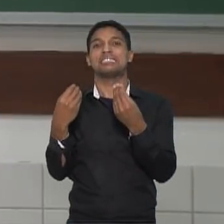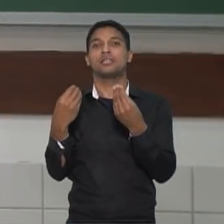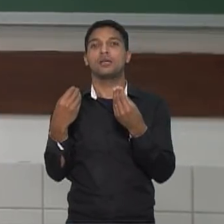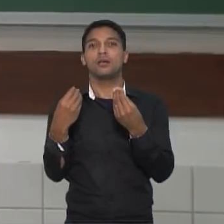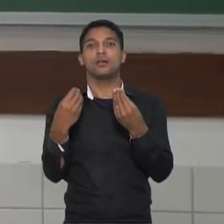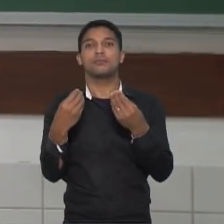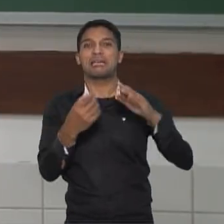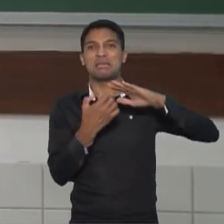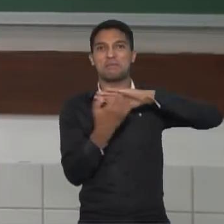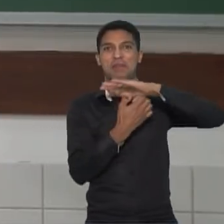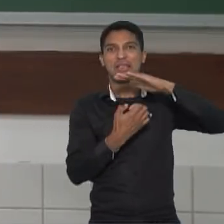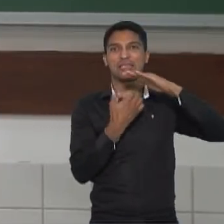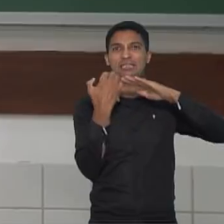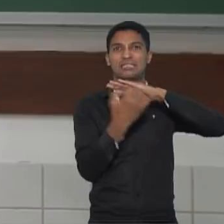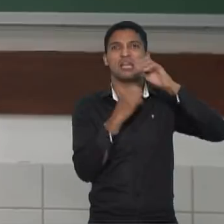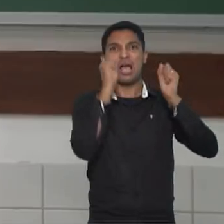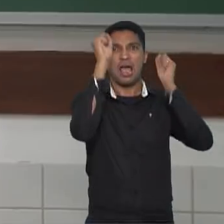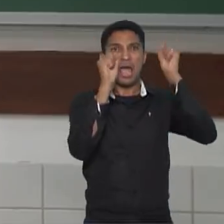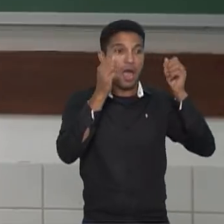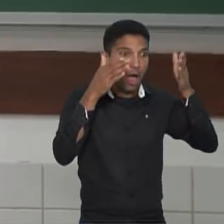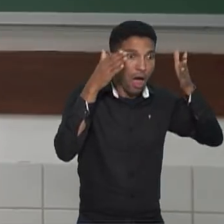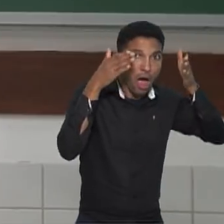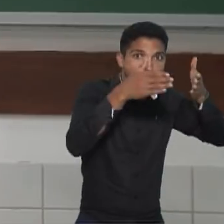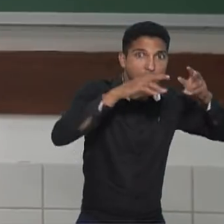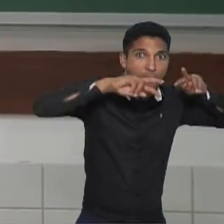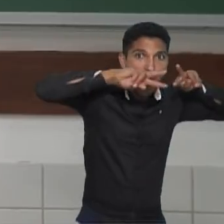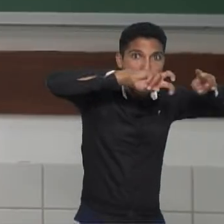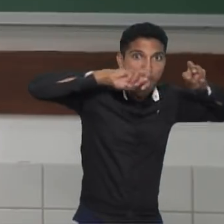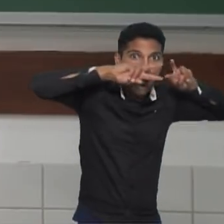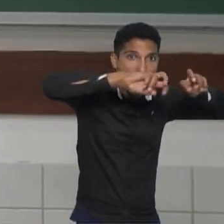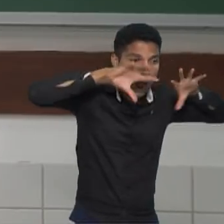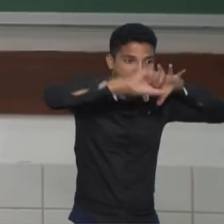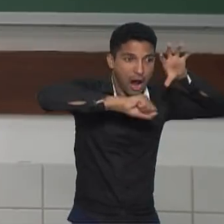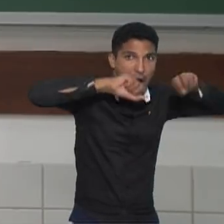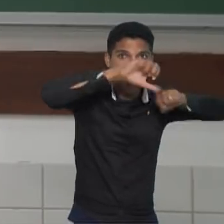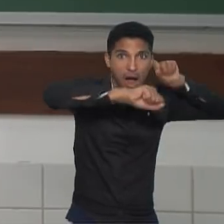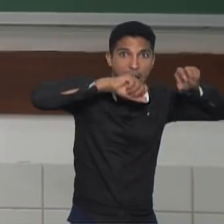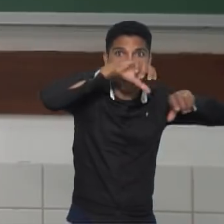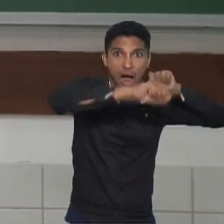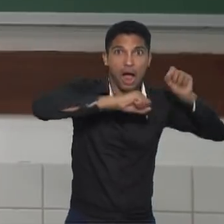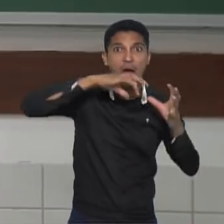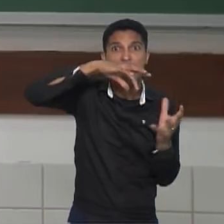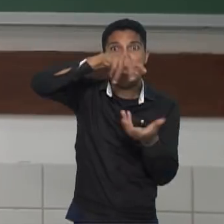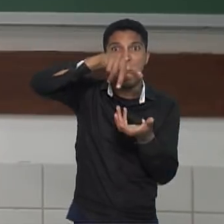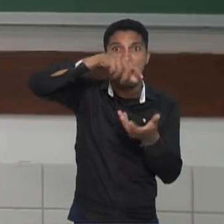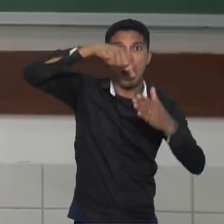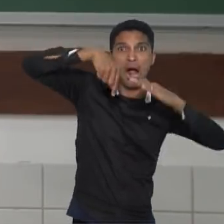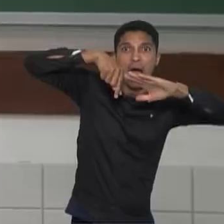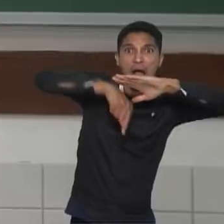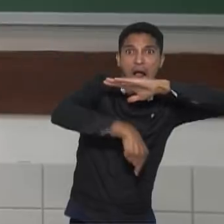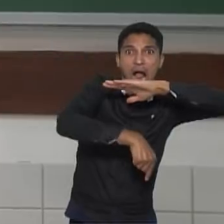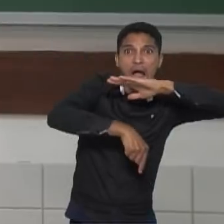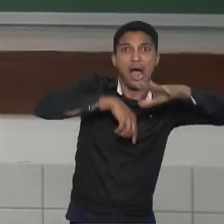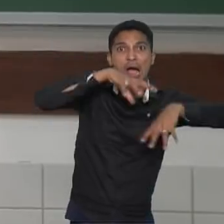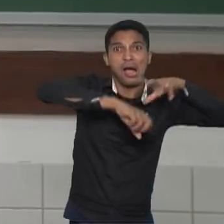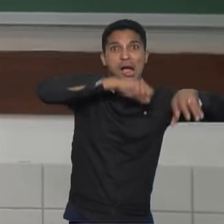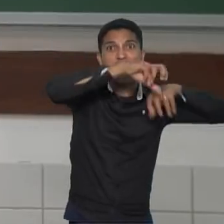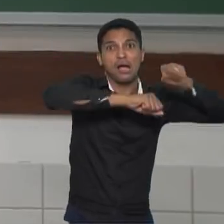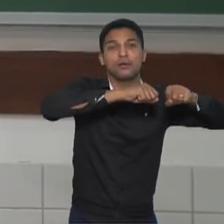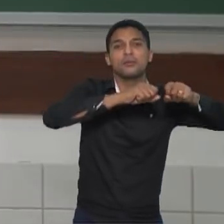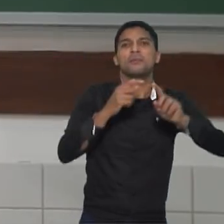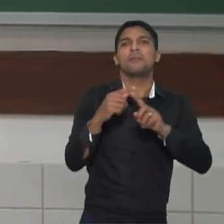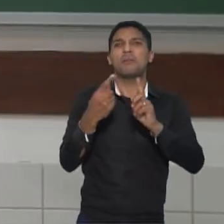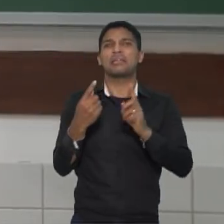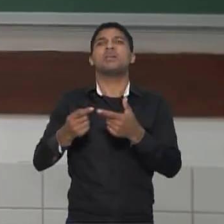muito menos eficiência do que se tivesse nesse âmbito maior, né? Das corporações, do